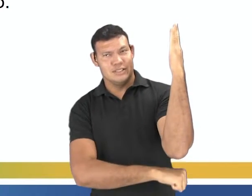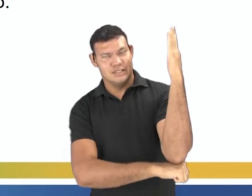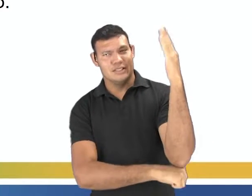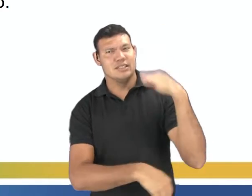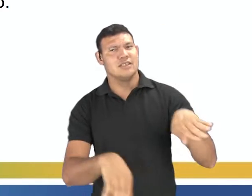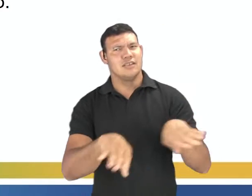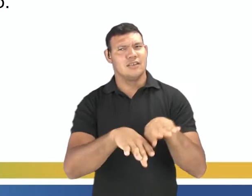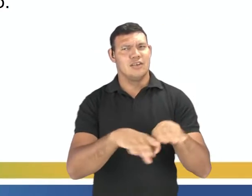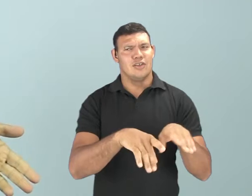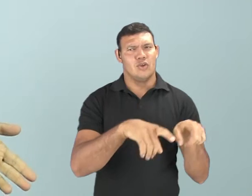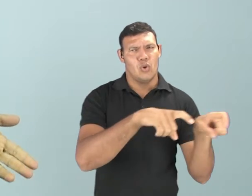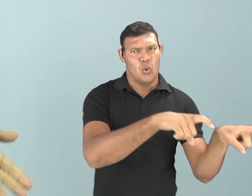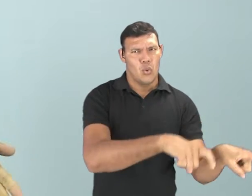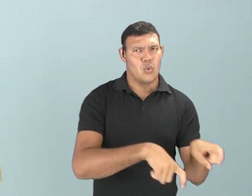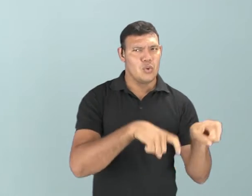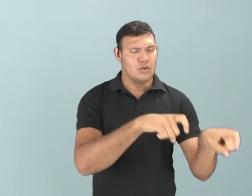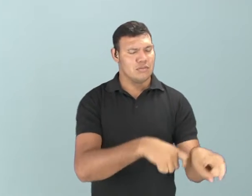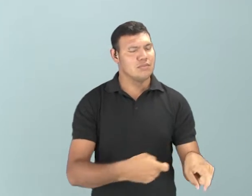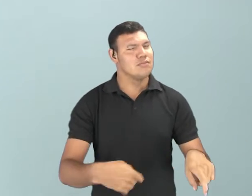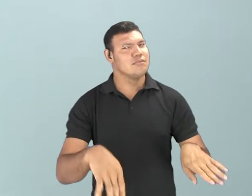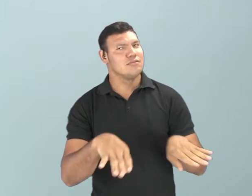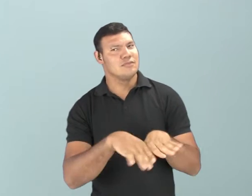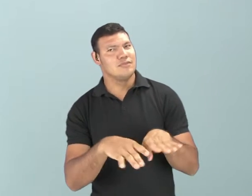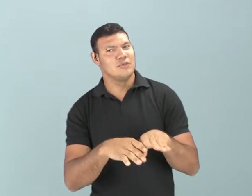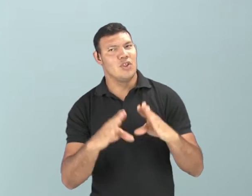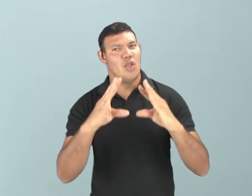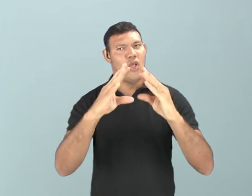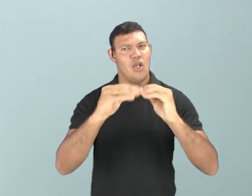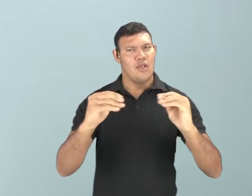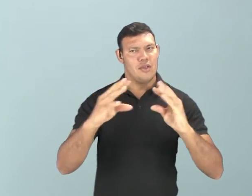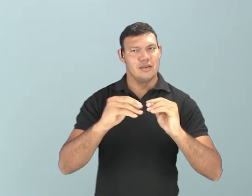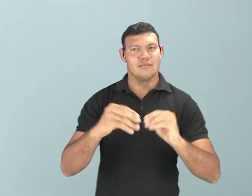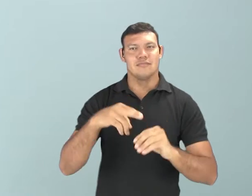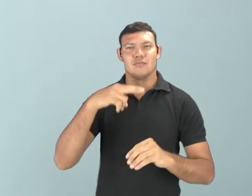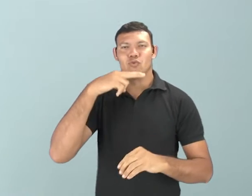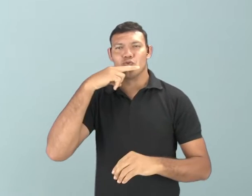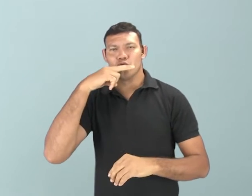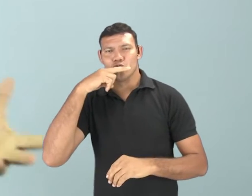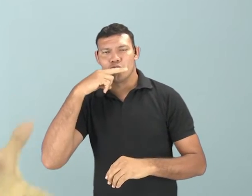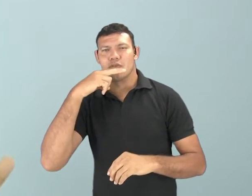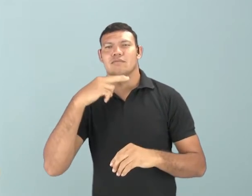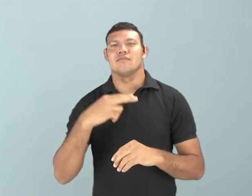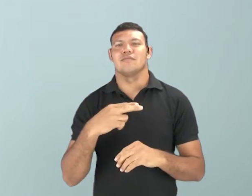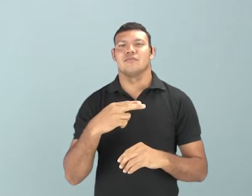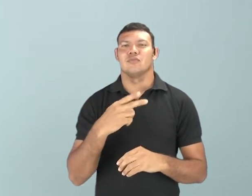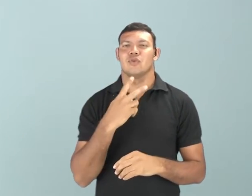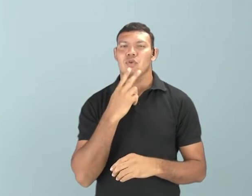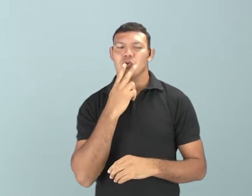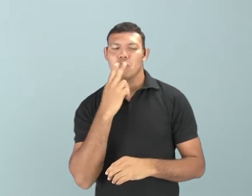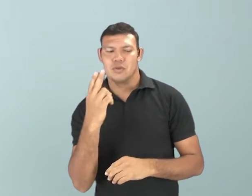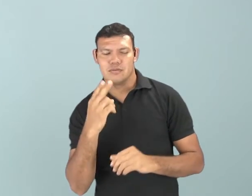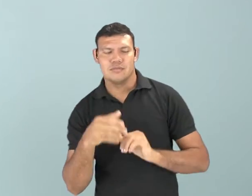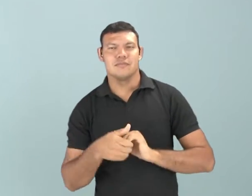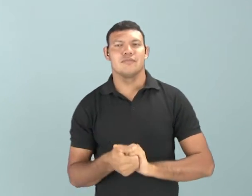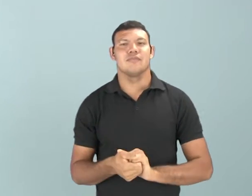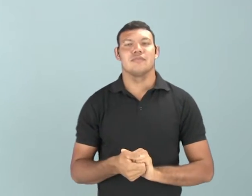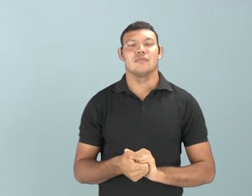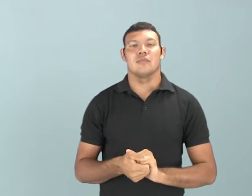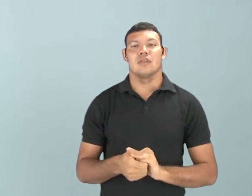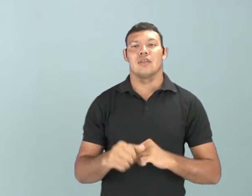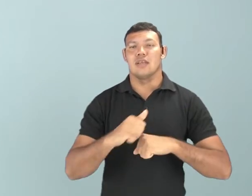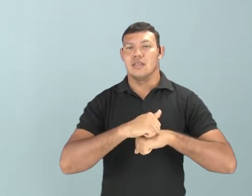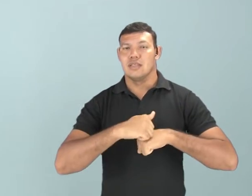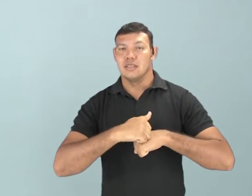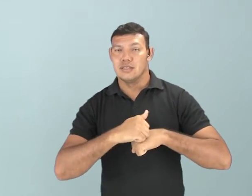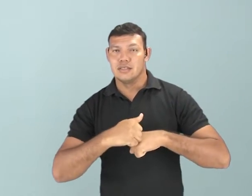da agricultura de alguns produtos como o algodão, como a cana-de-açúcar, o tabaco e outros. Então, com isso, a gente